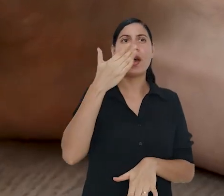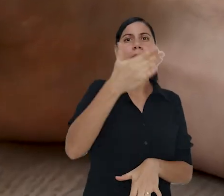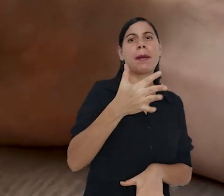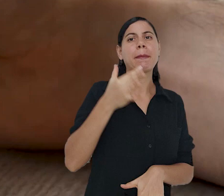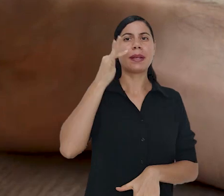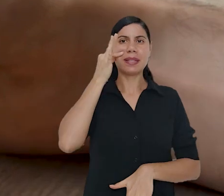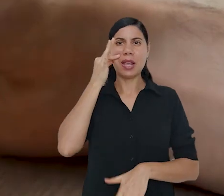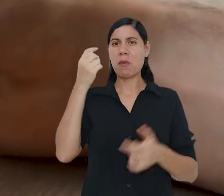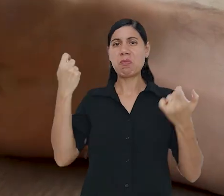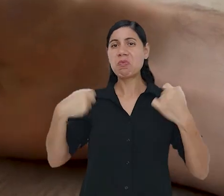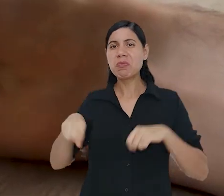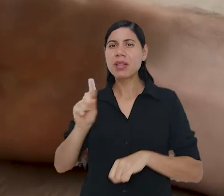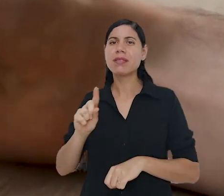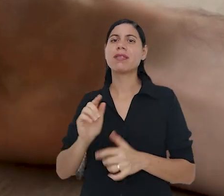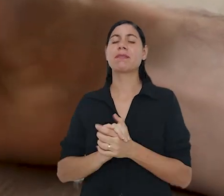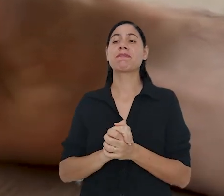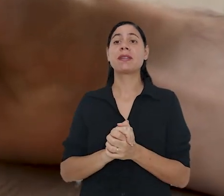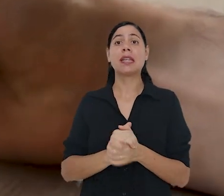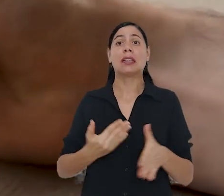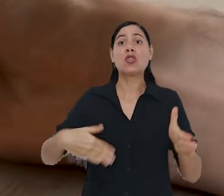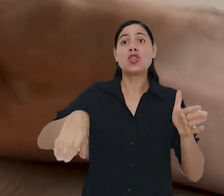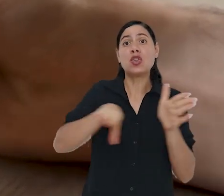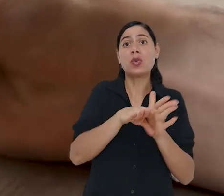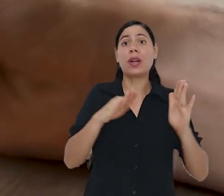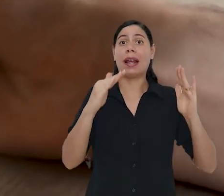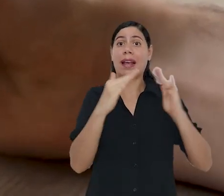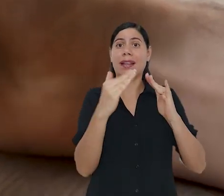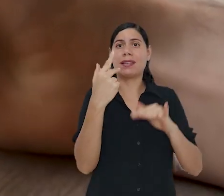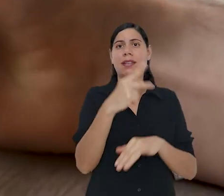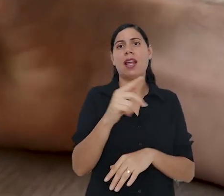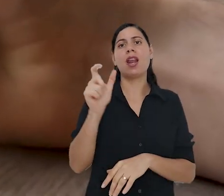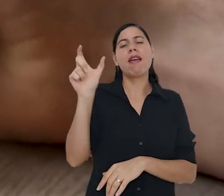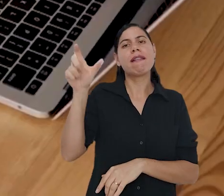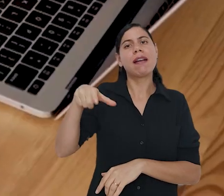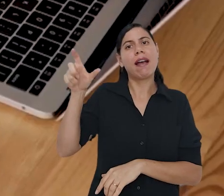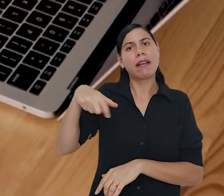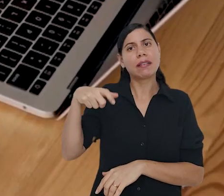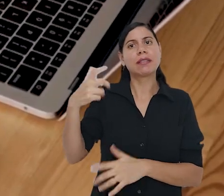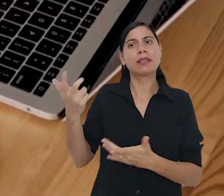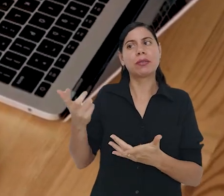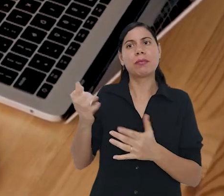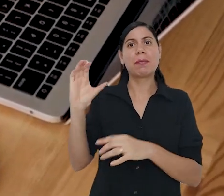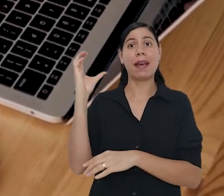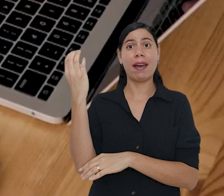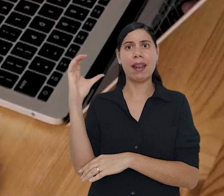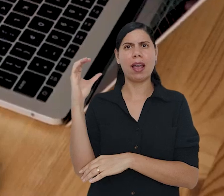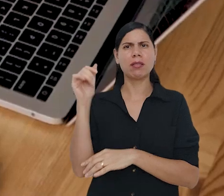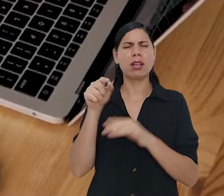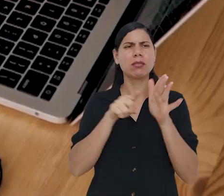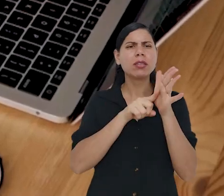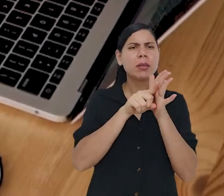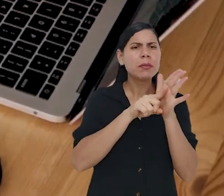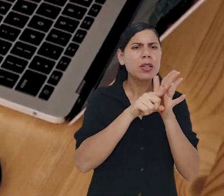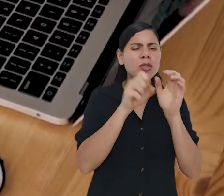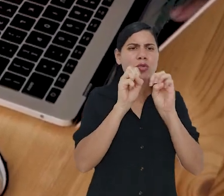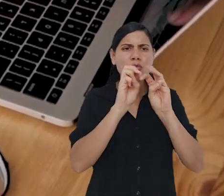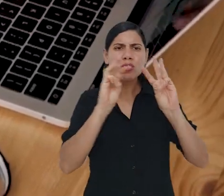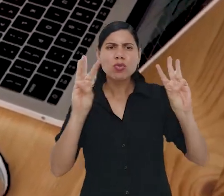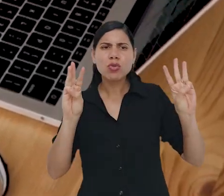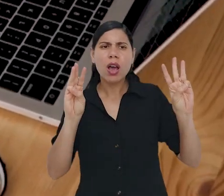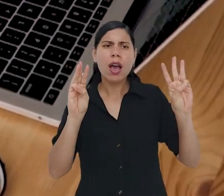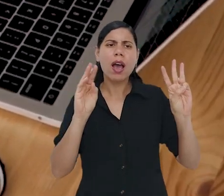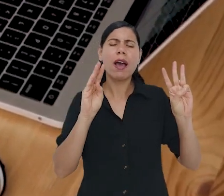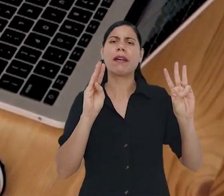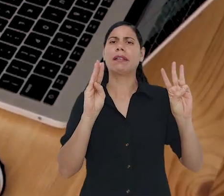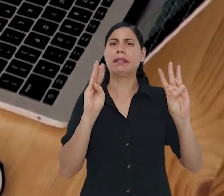E por acaso ele recebeu um cartão de crédito em sua residência e acabou pesquisando no registrato do Banco Central e